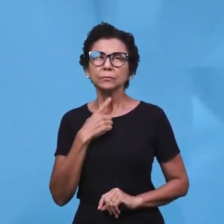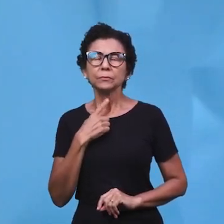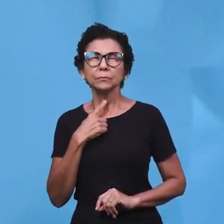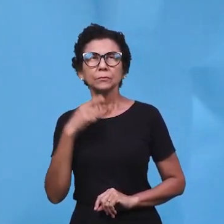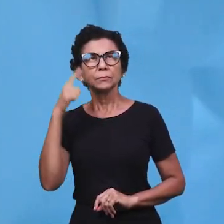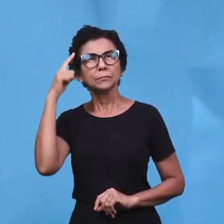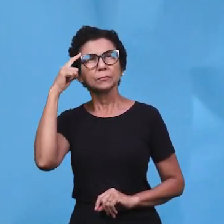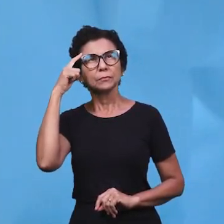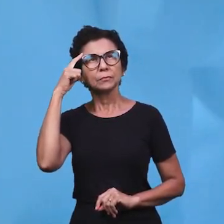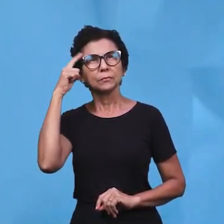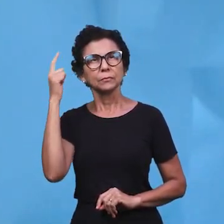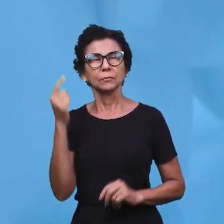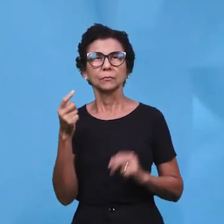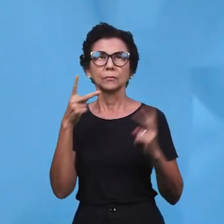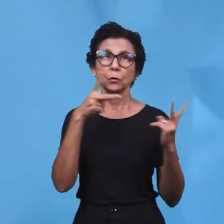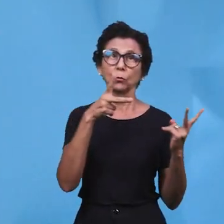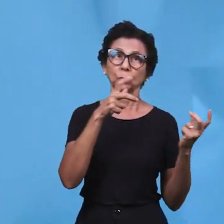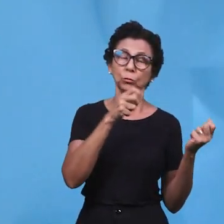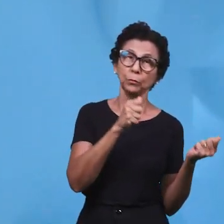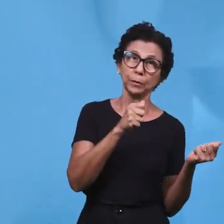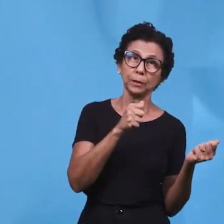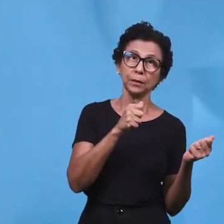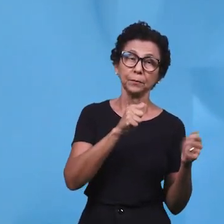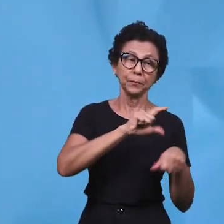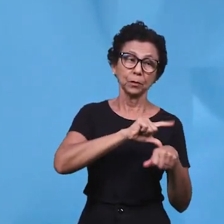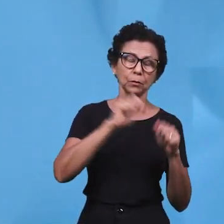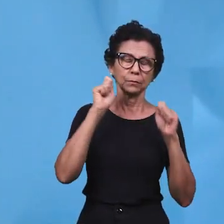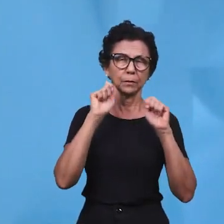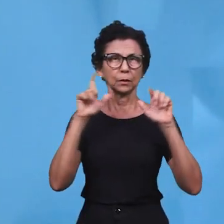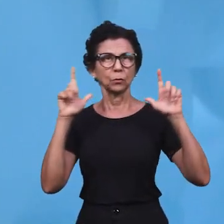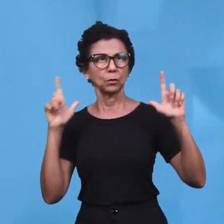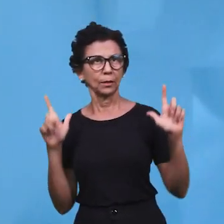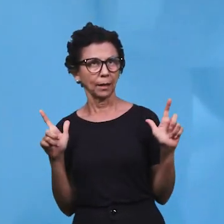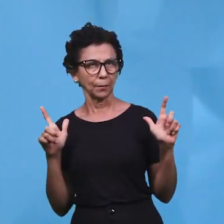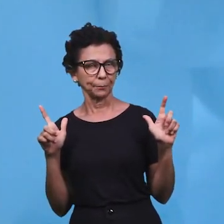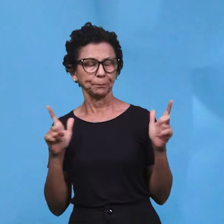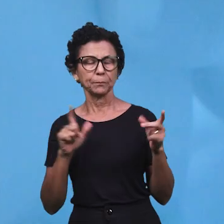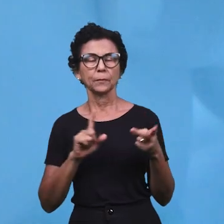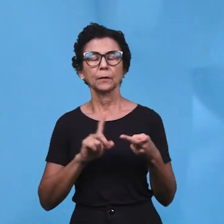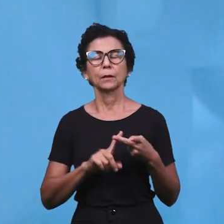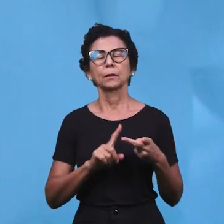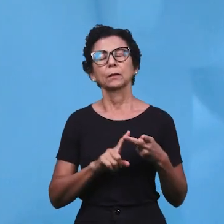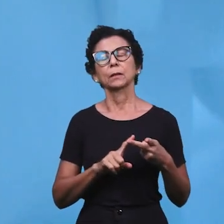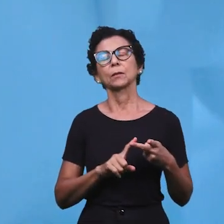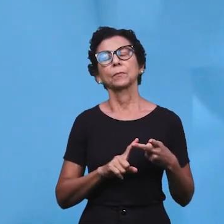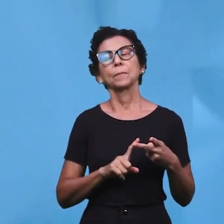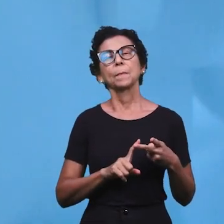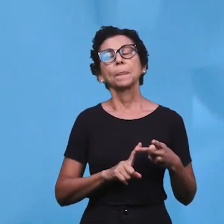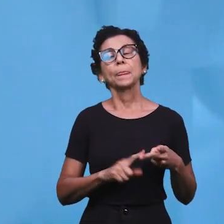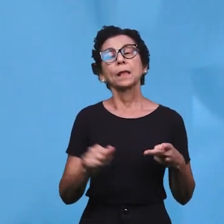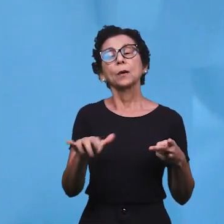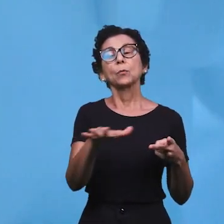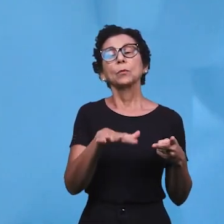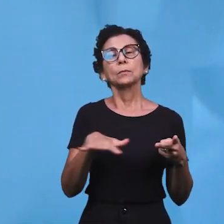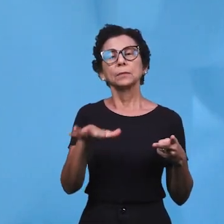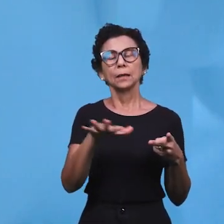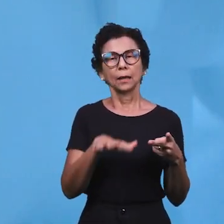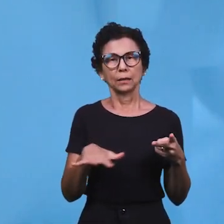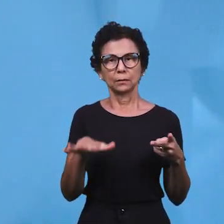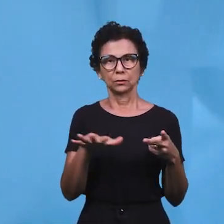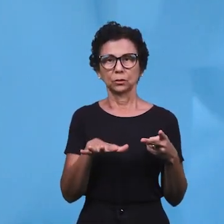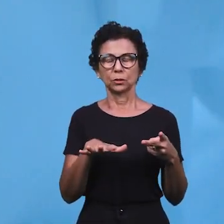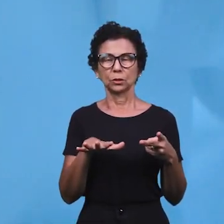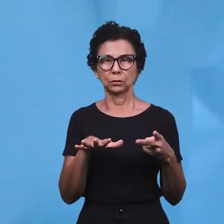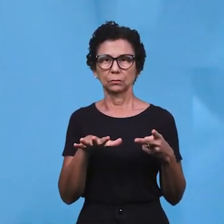de dormir e de acordar. Então, esse é o primeiro passo, é a rotina do sono. Sim. O outro passo é o ambiente de